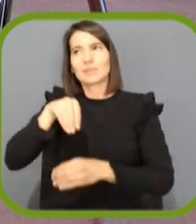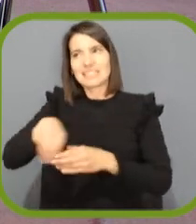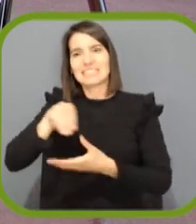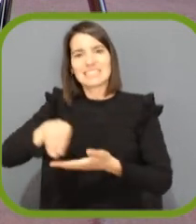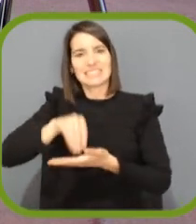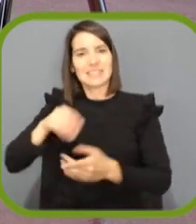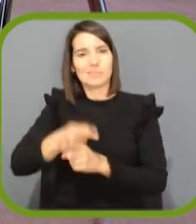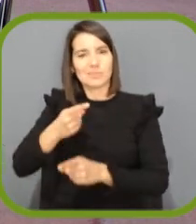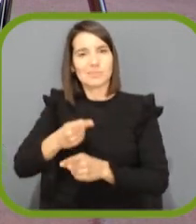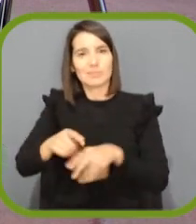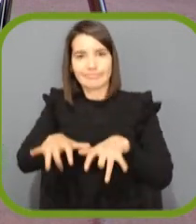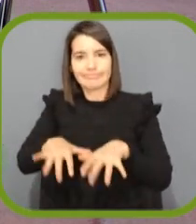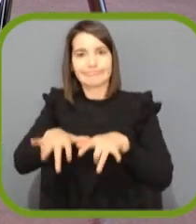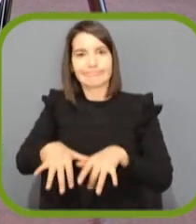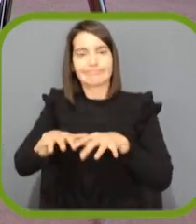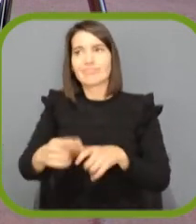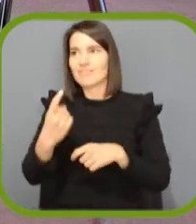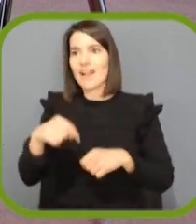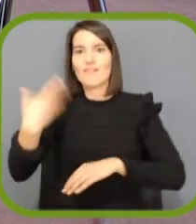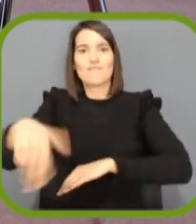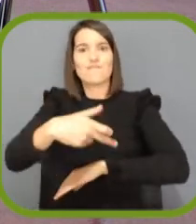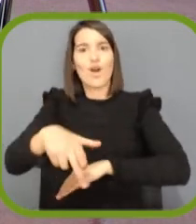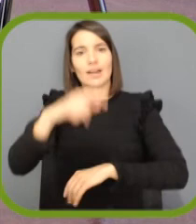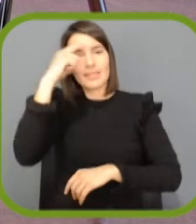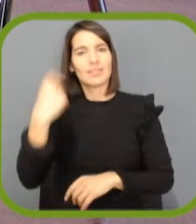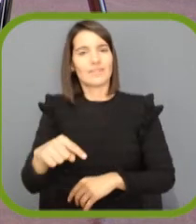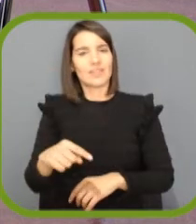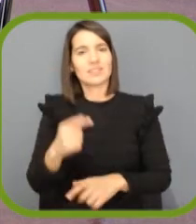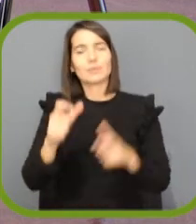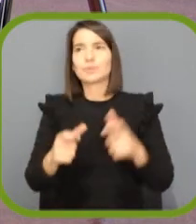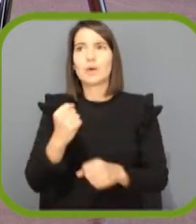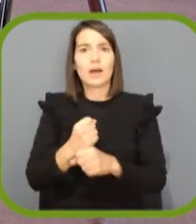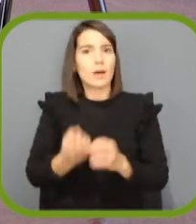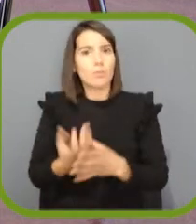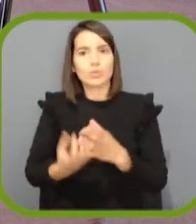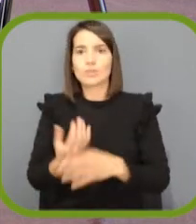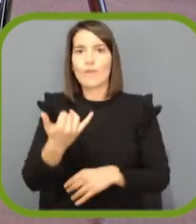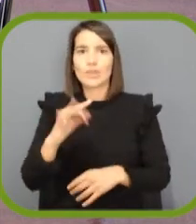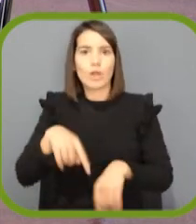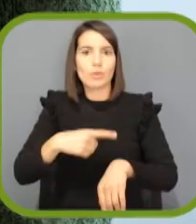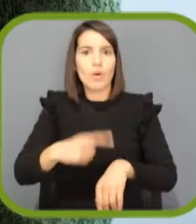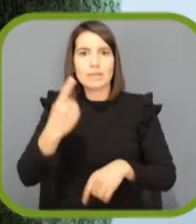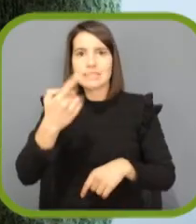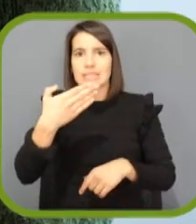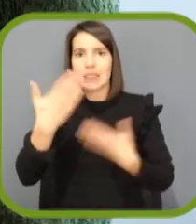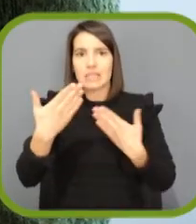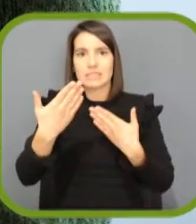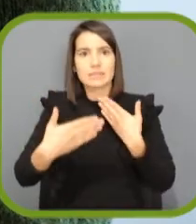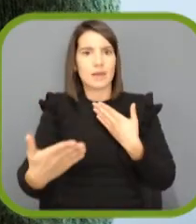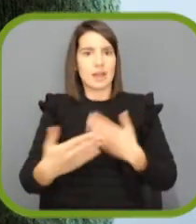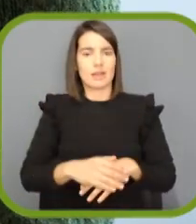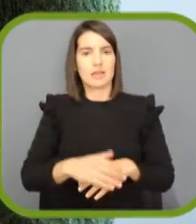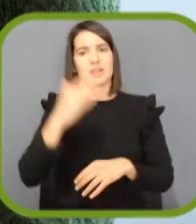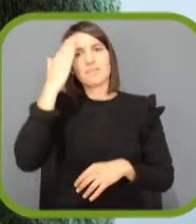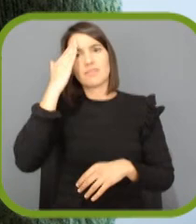secretária é um dos desafios mais importantes, mas é muito difícil porque as pessoas estão a produzir 24/7. Como é que perspectiva